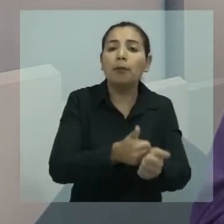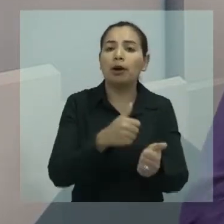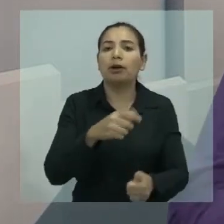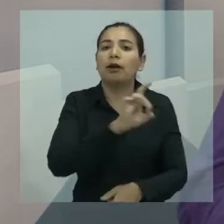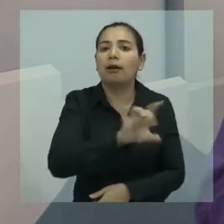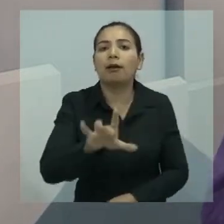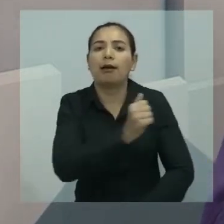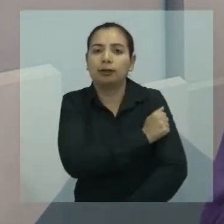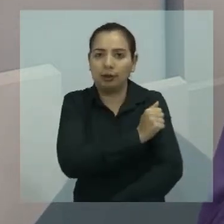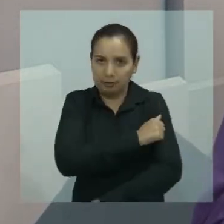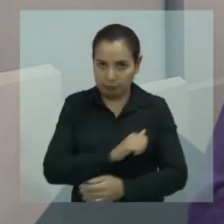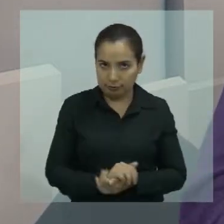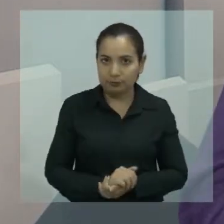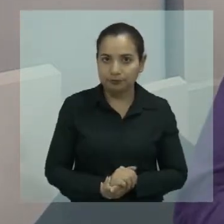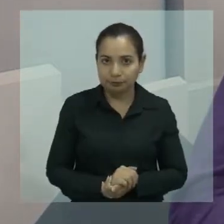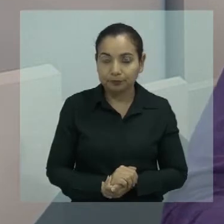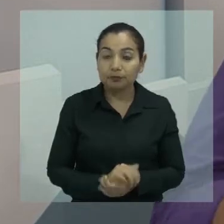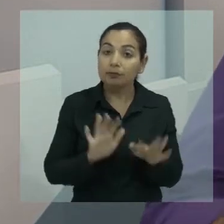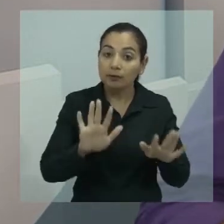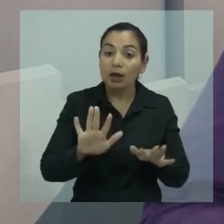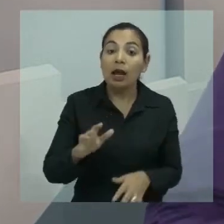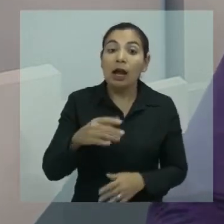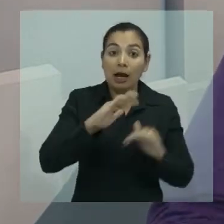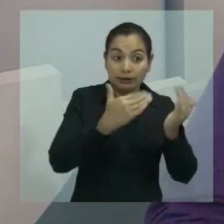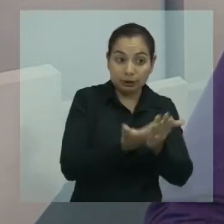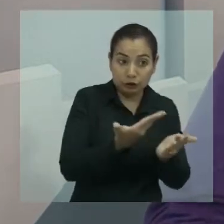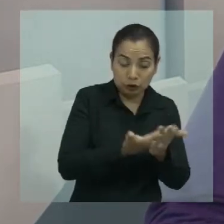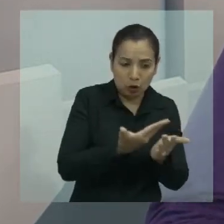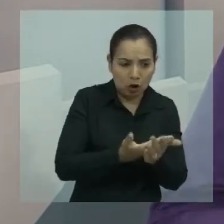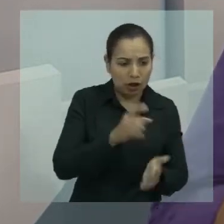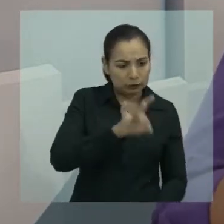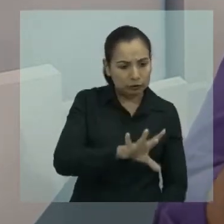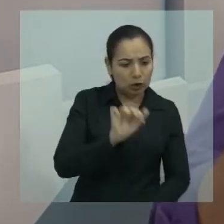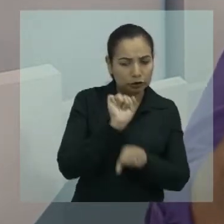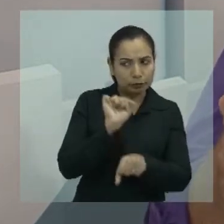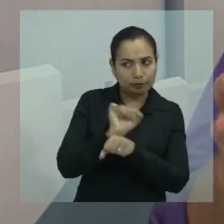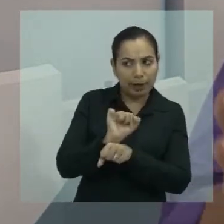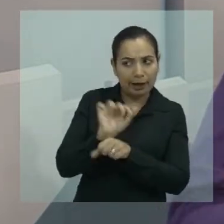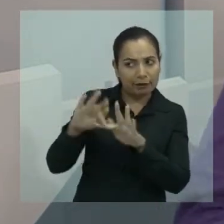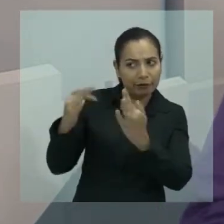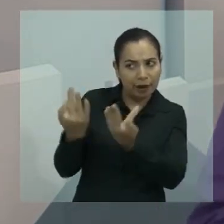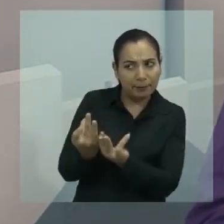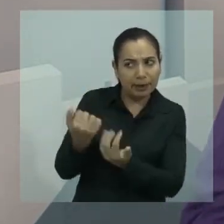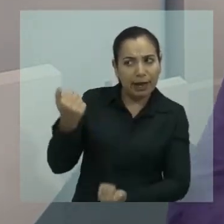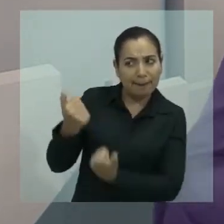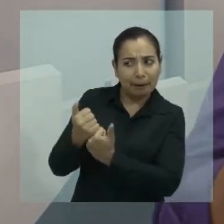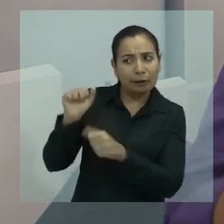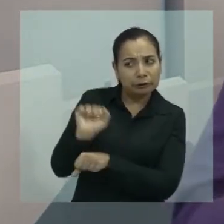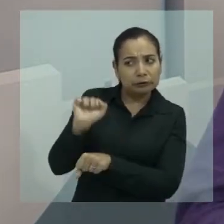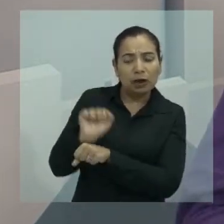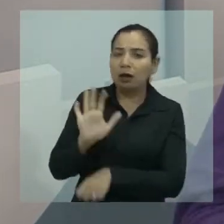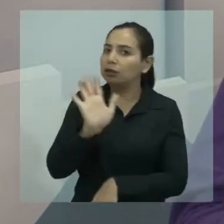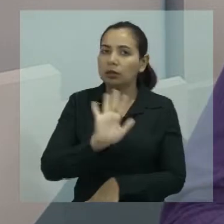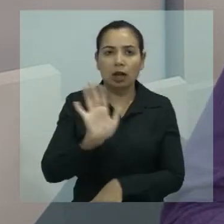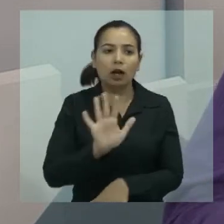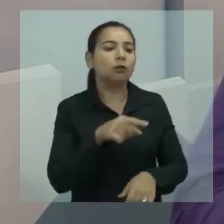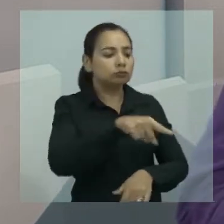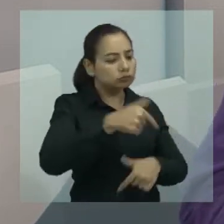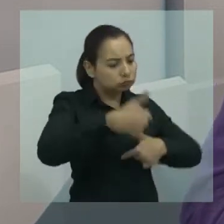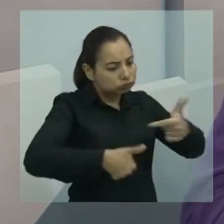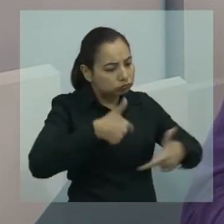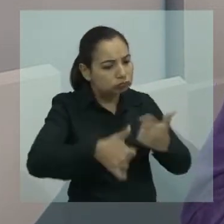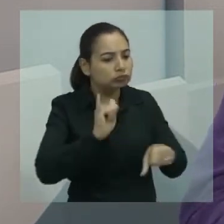acaba atraindo a família para acompanhar os estudantes. Ou seja, as escolas não melhorarão se esperarem